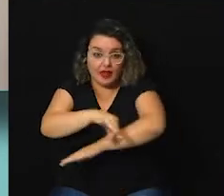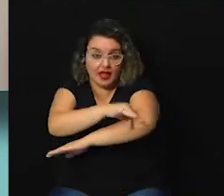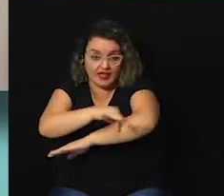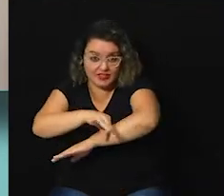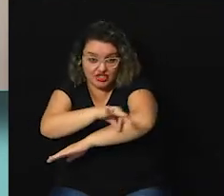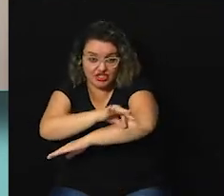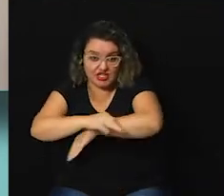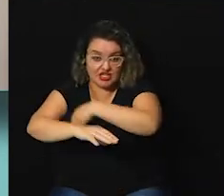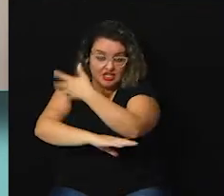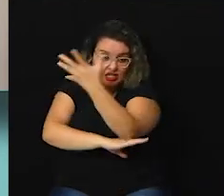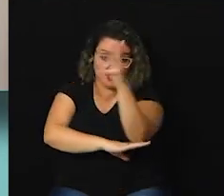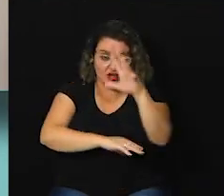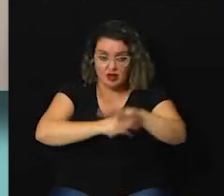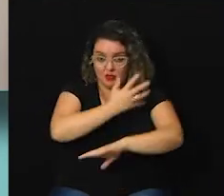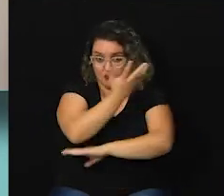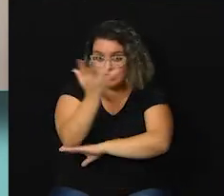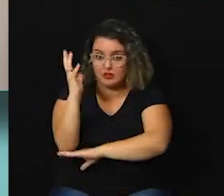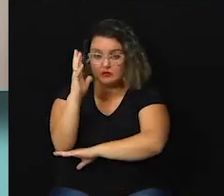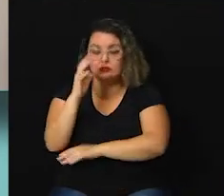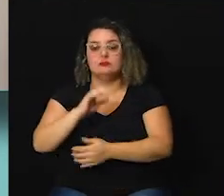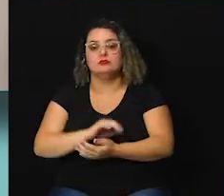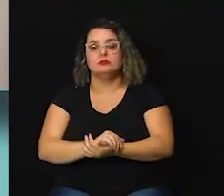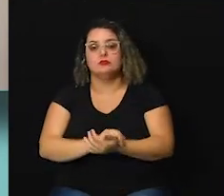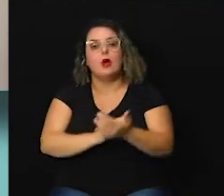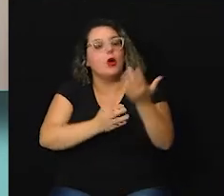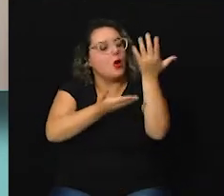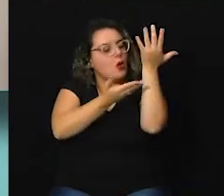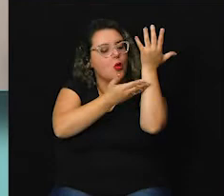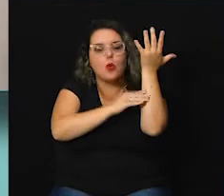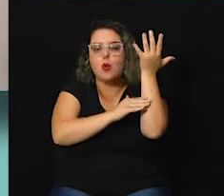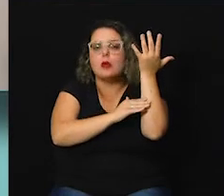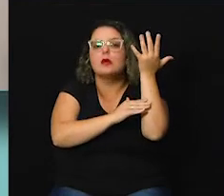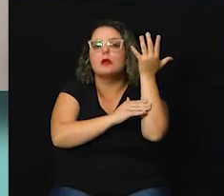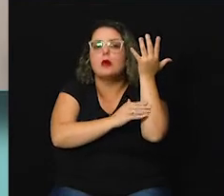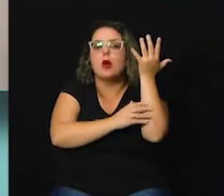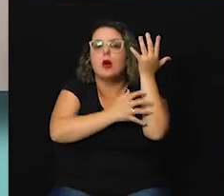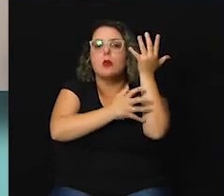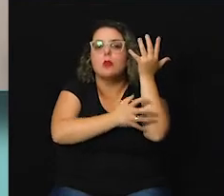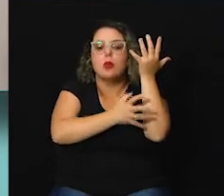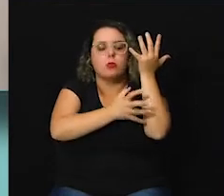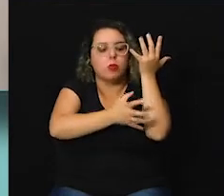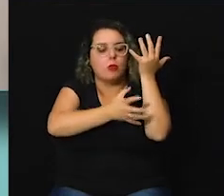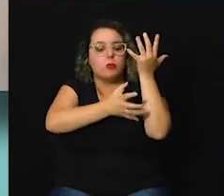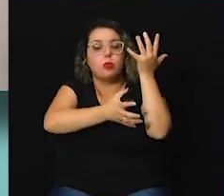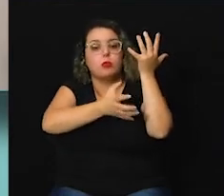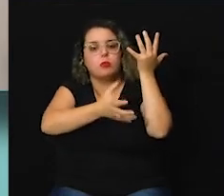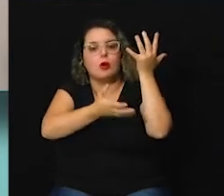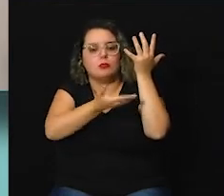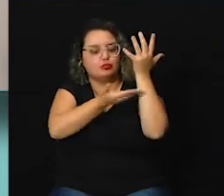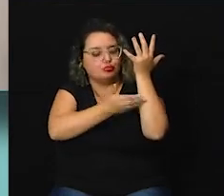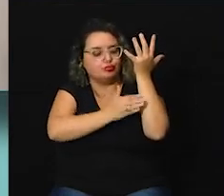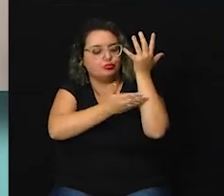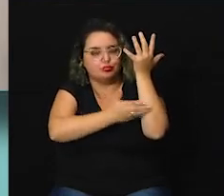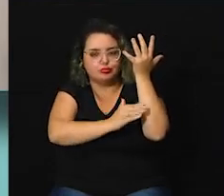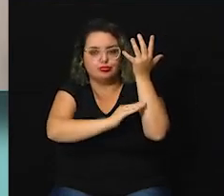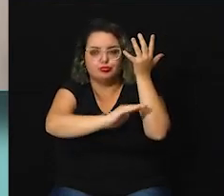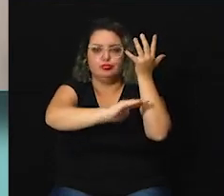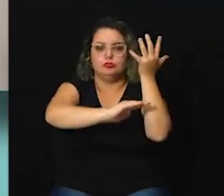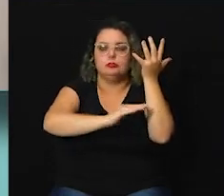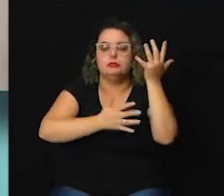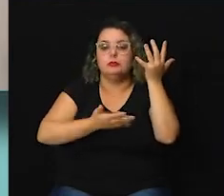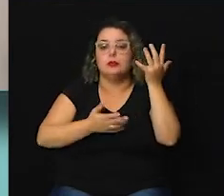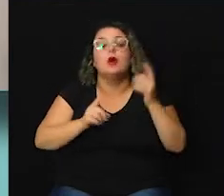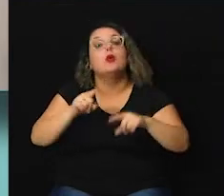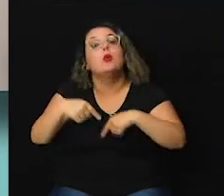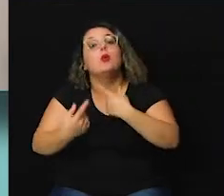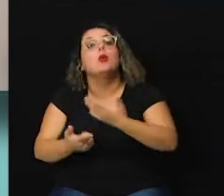engenheira ambiental, porque ela constrói, essas cavidades, ela não começa do zero, mas ela aumenta uma pequena cavidade, tornando-a